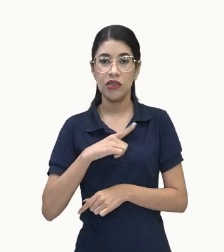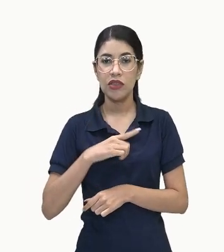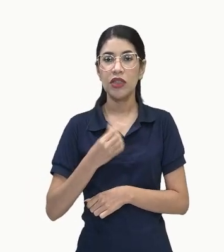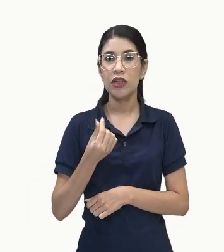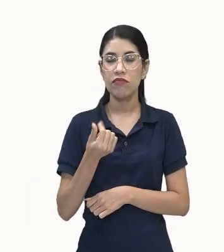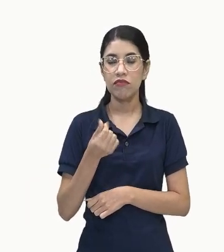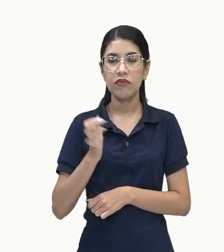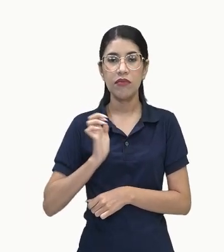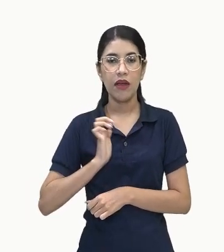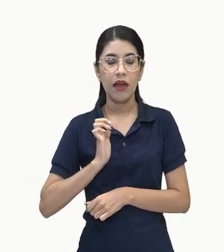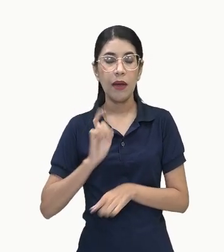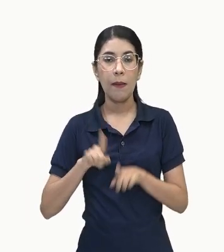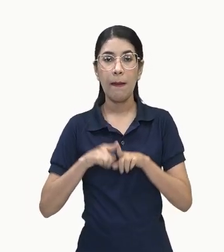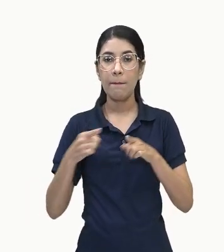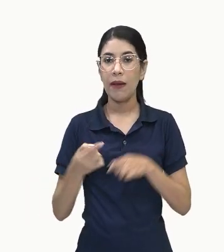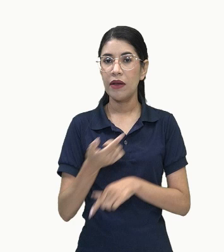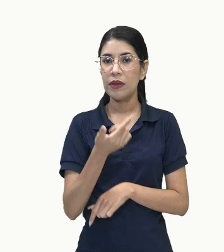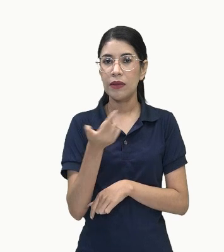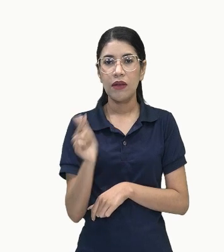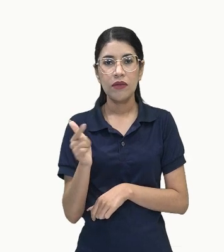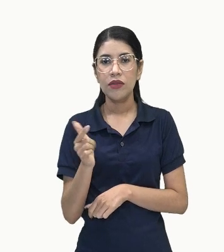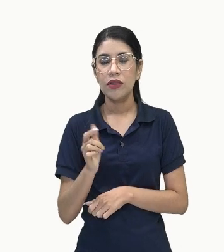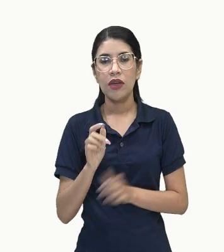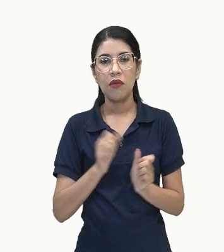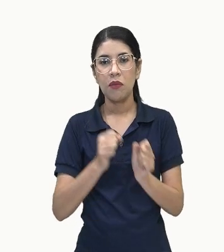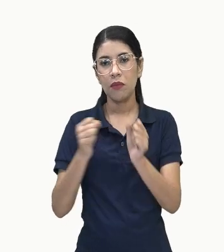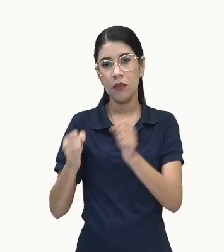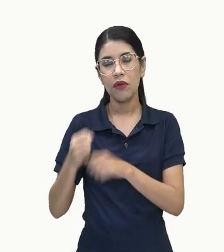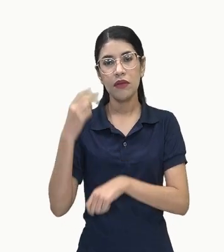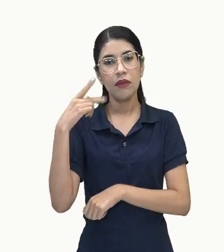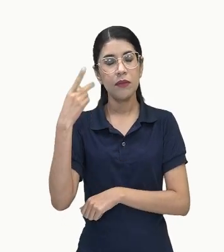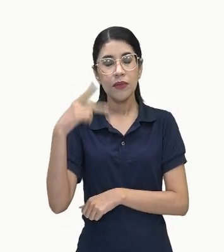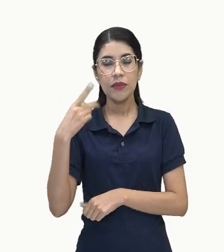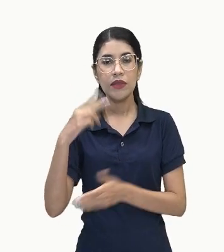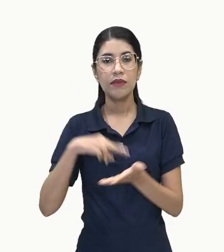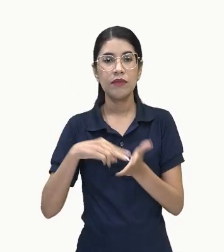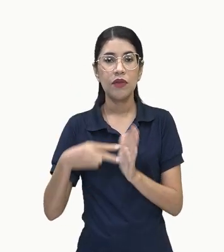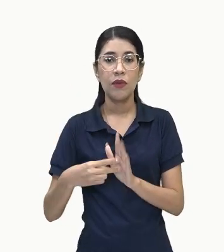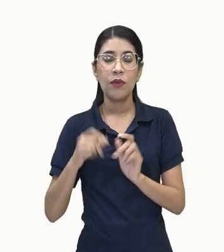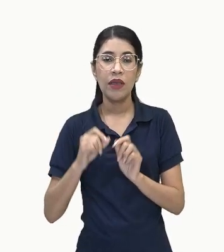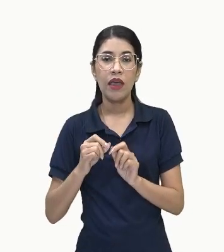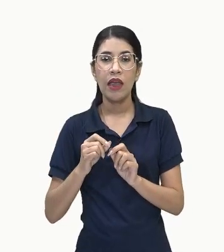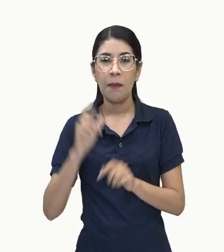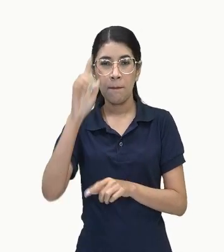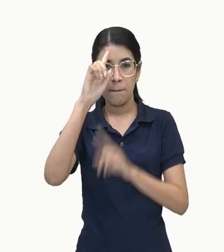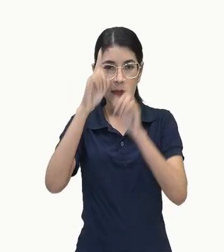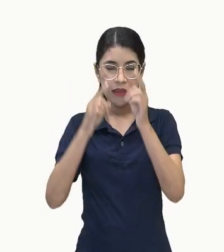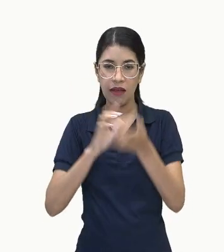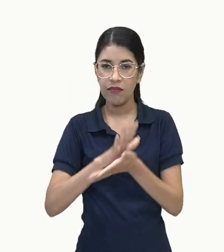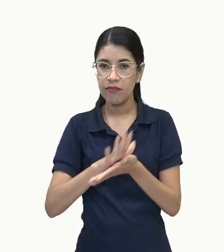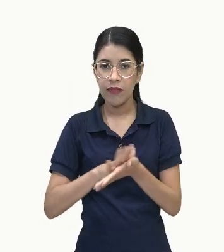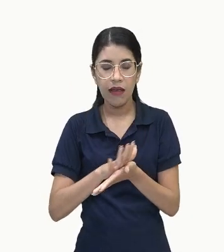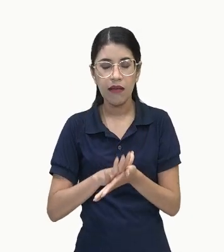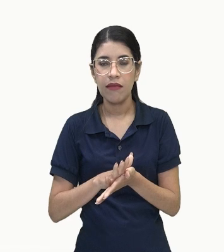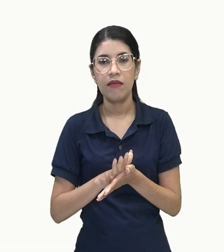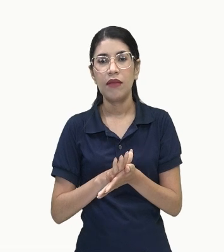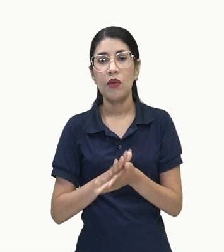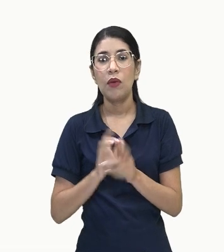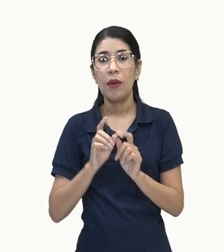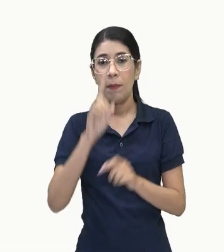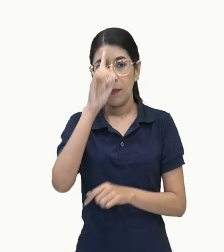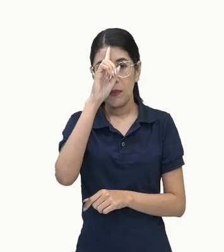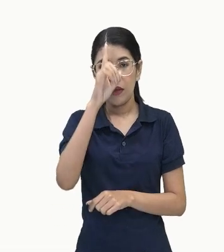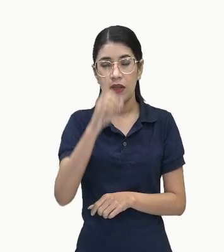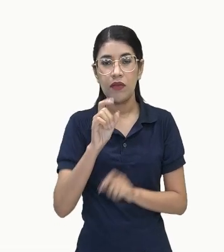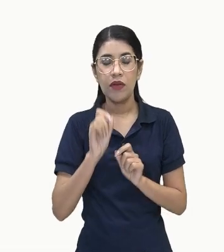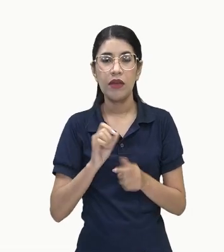a burguesia não detinha o poder político, ou seja, ela não mandava nada naquele momento. Quem mandava, de